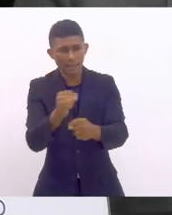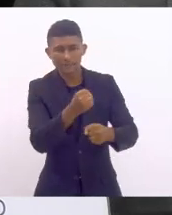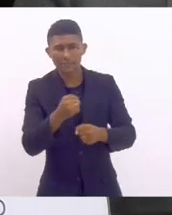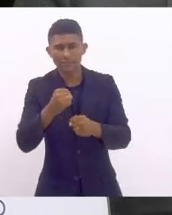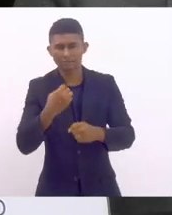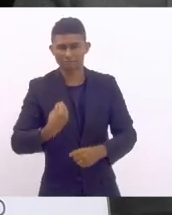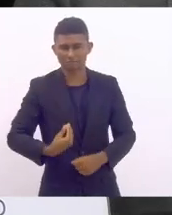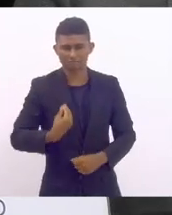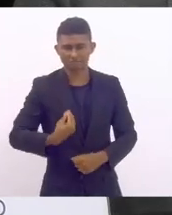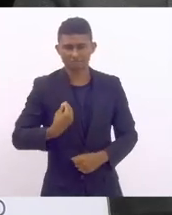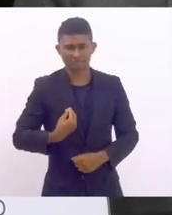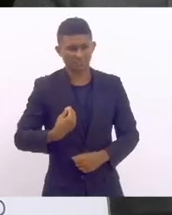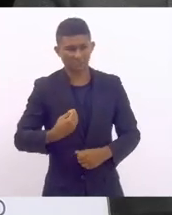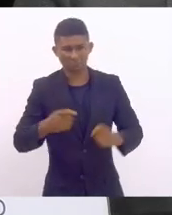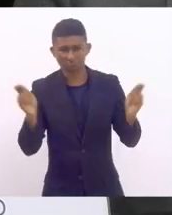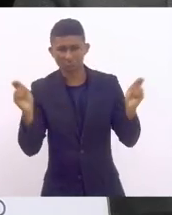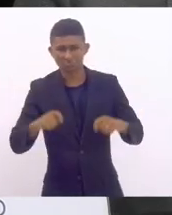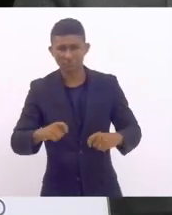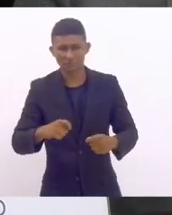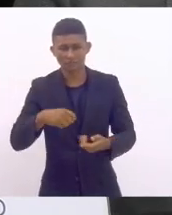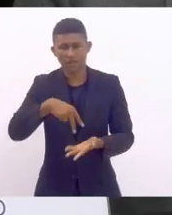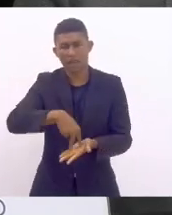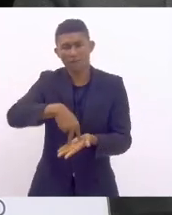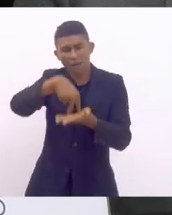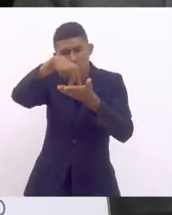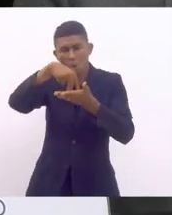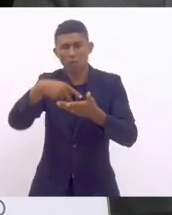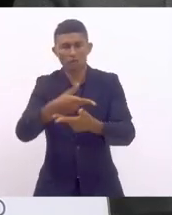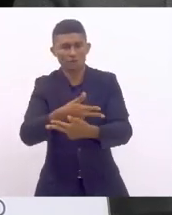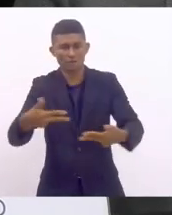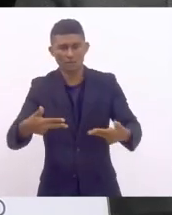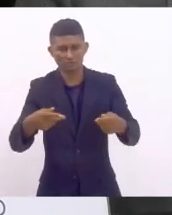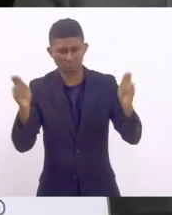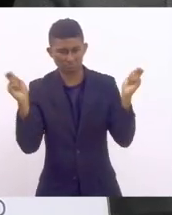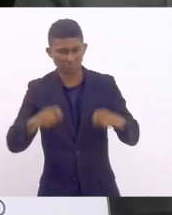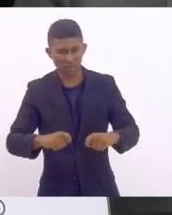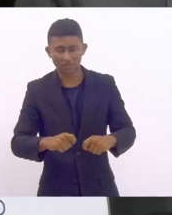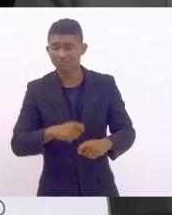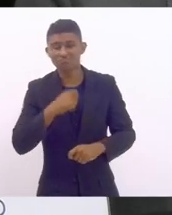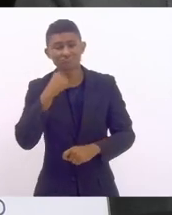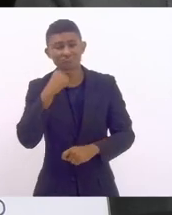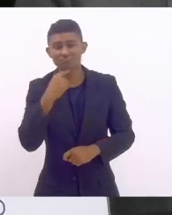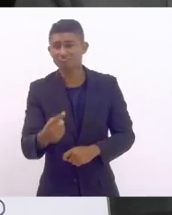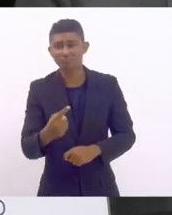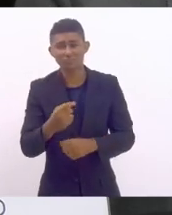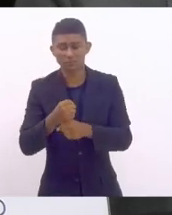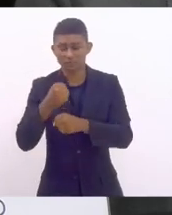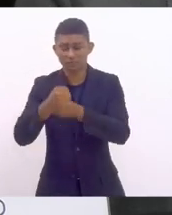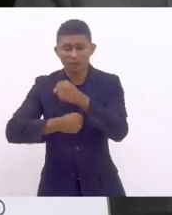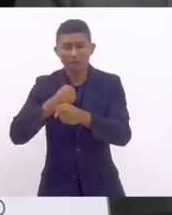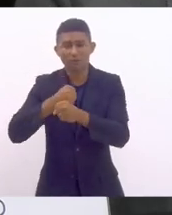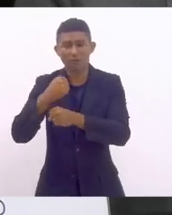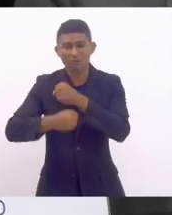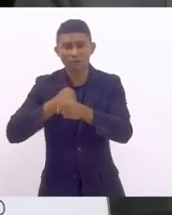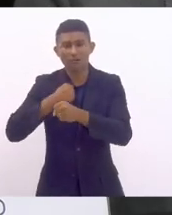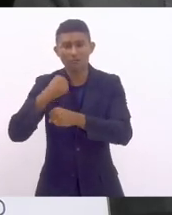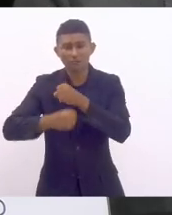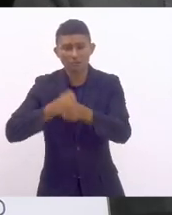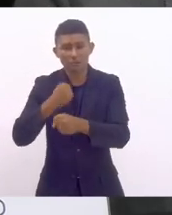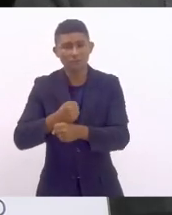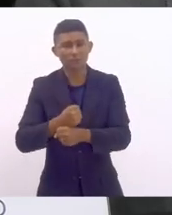sem elevadores e essas coisas como já foi dito aqui aumentam ano a ano por conta